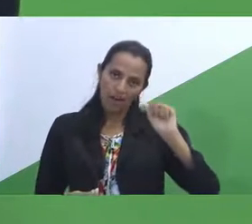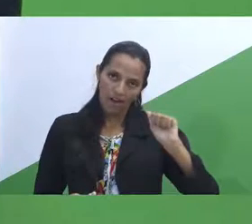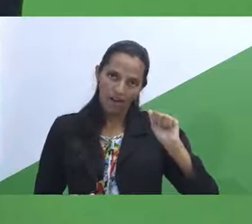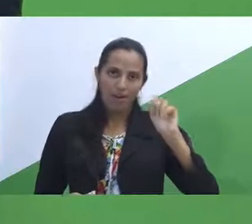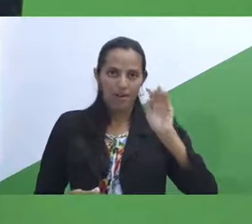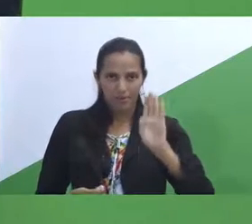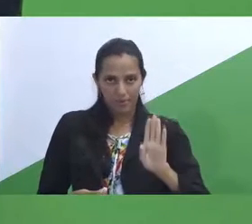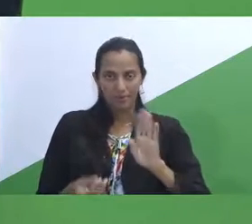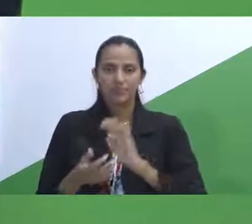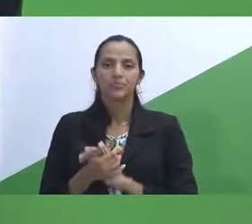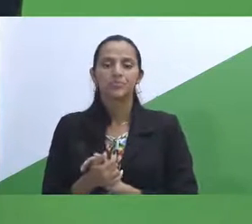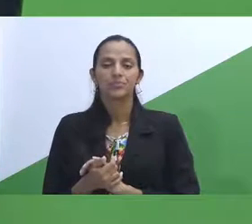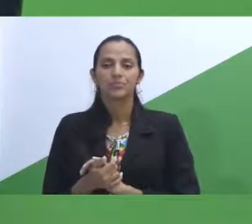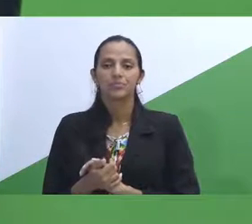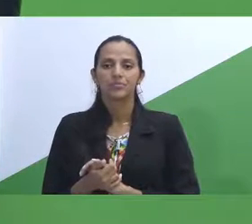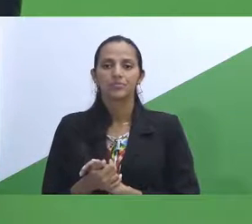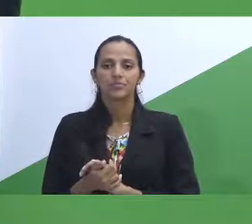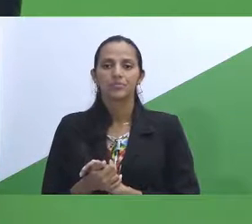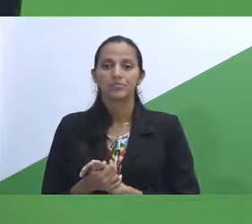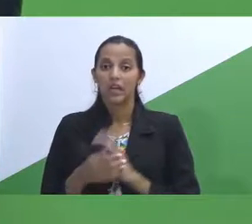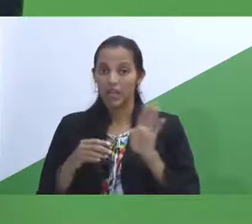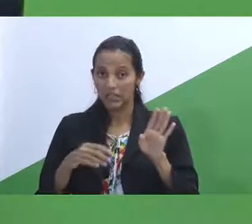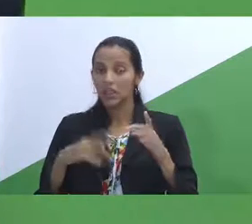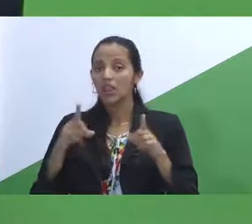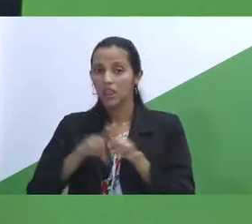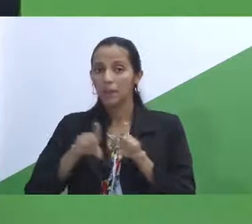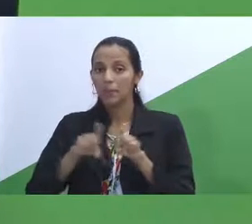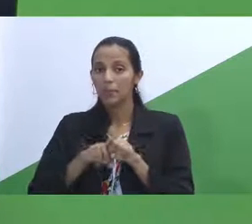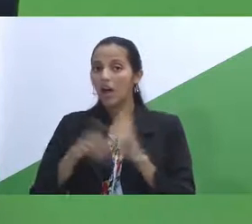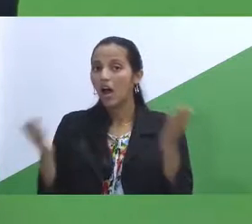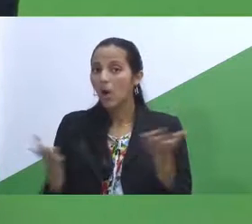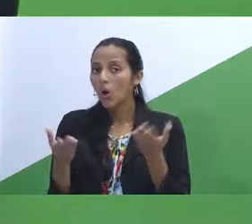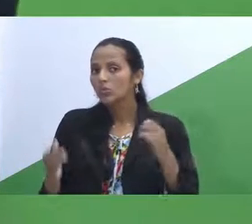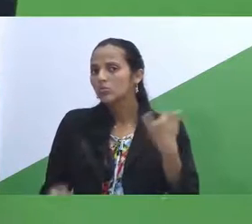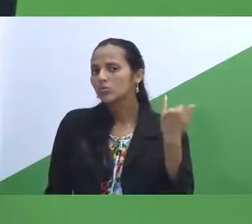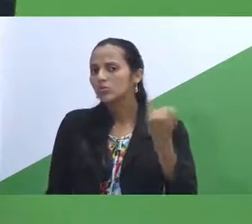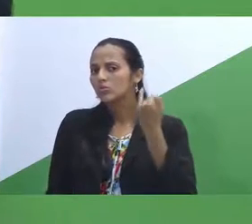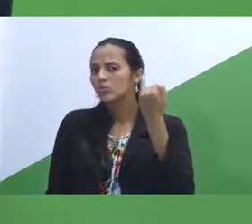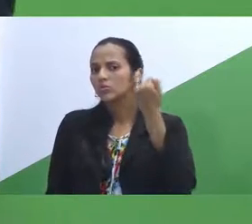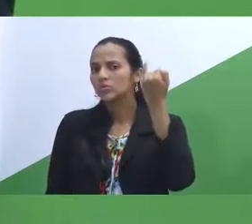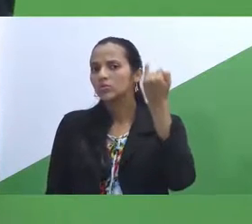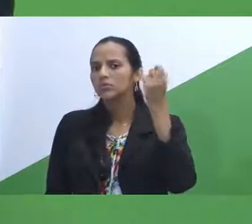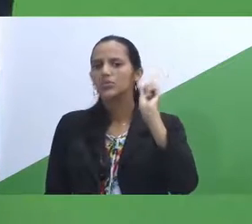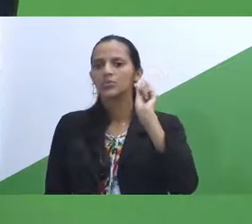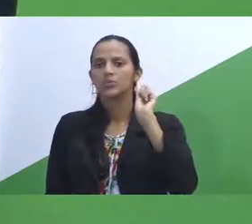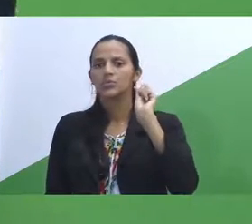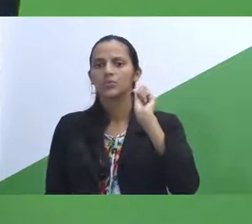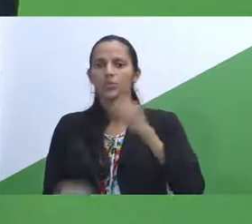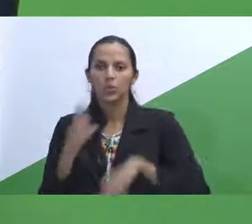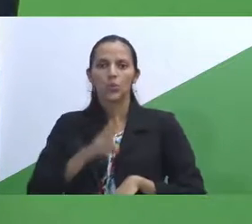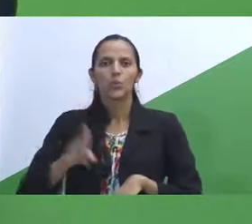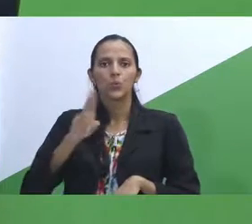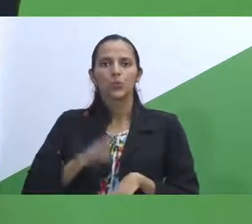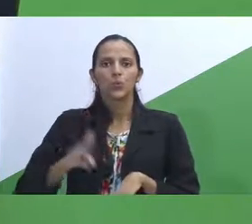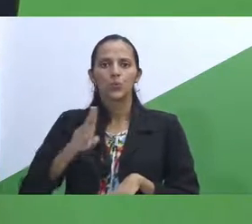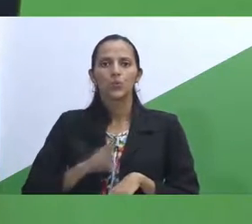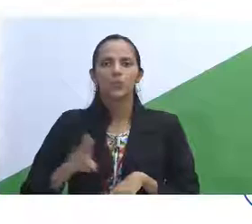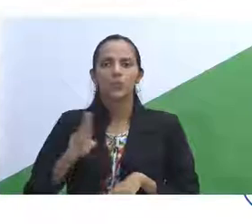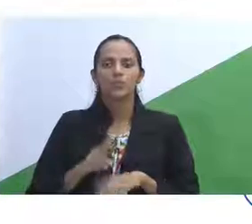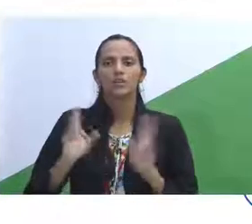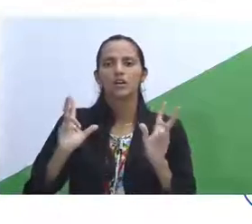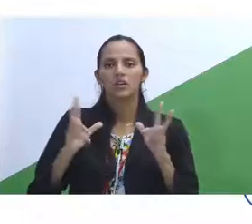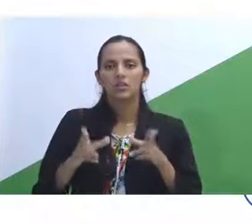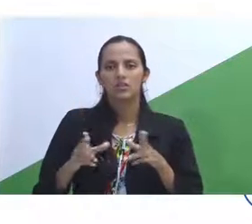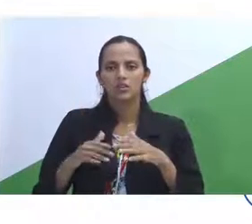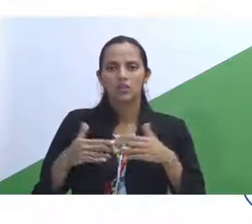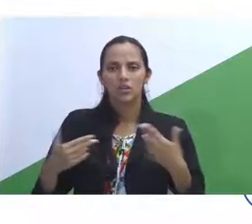Olha só, um outro ponto que é bem importante para a gente trabalhar, vai ser justamente, então, o uso dos instrumentos de dominação